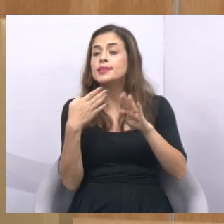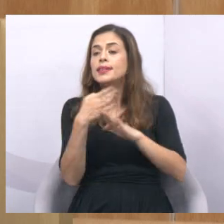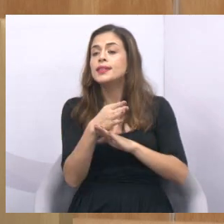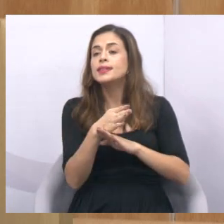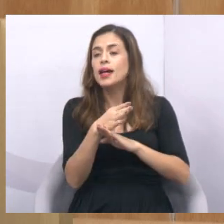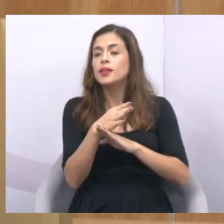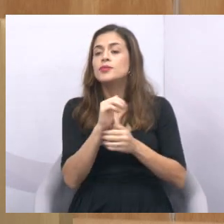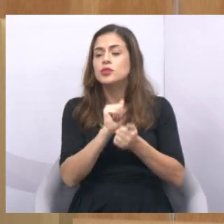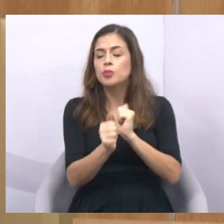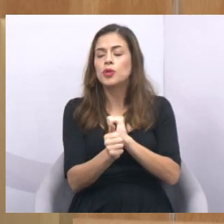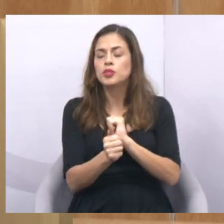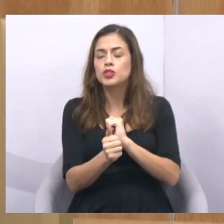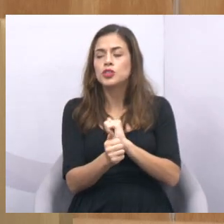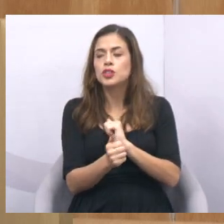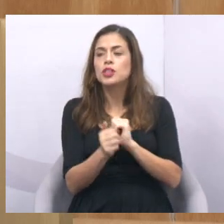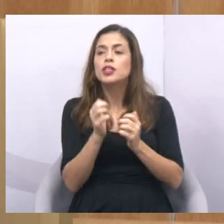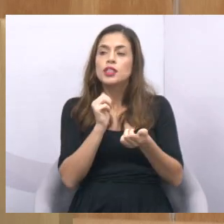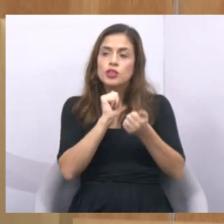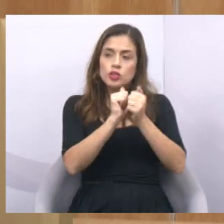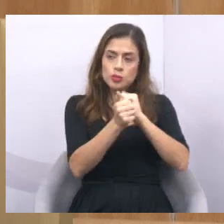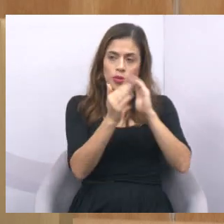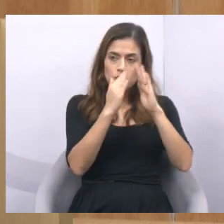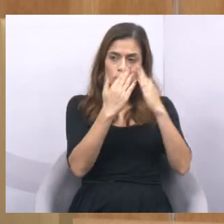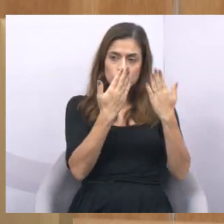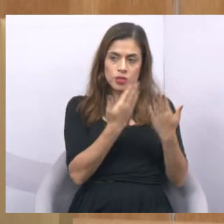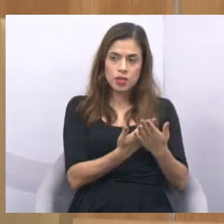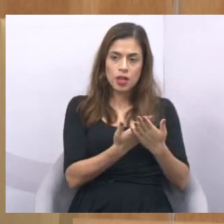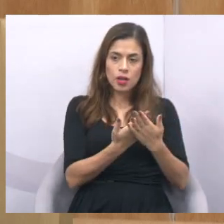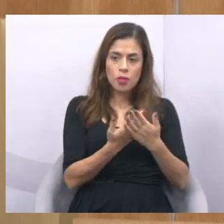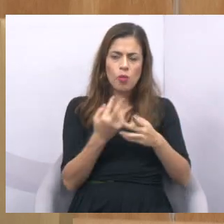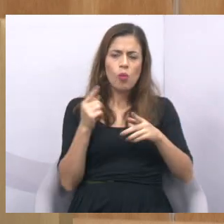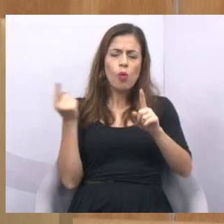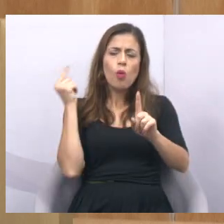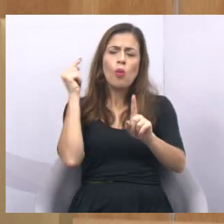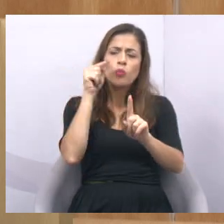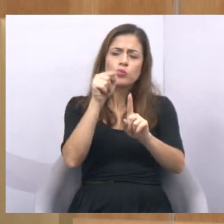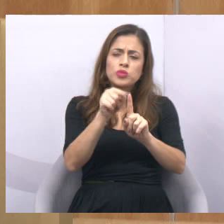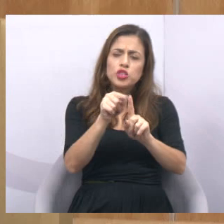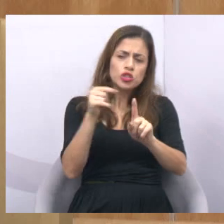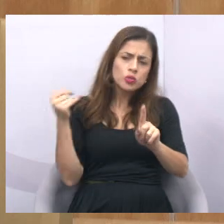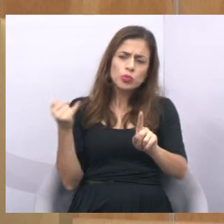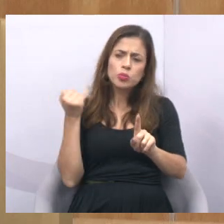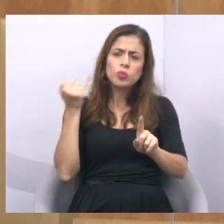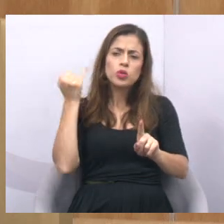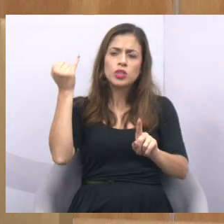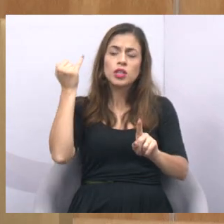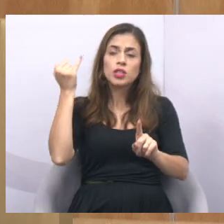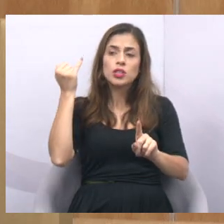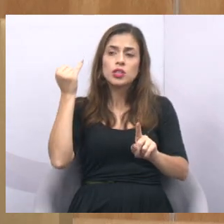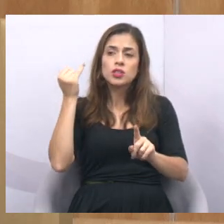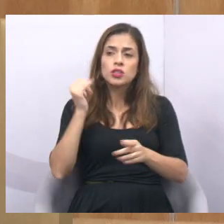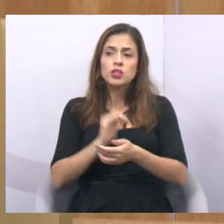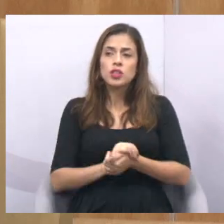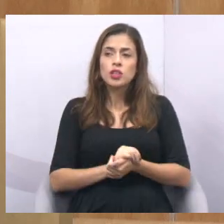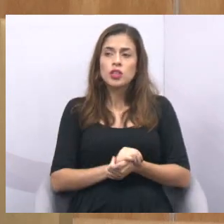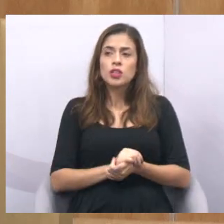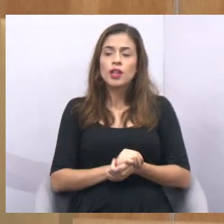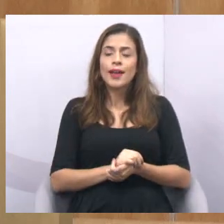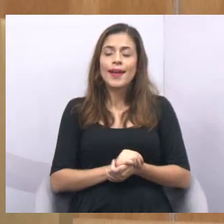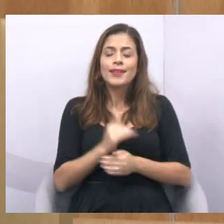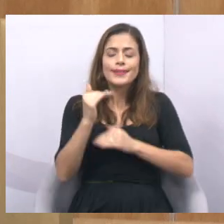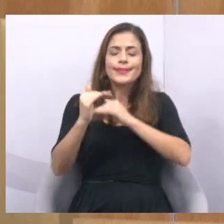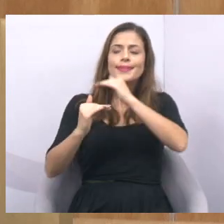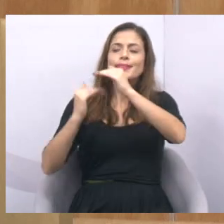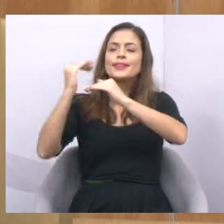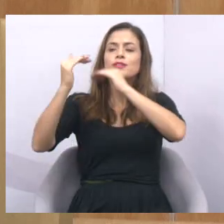esporte educacional, que é o esporte que tem como principal objetivo, como principal ferramenta, como principal objetivo, formar cidadãos.